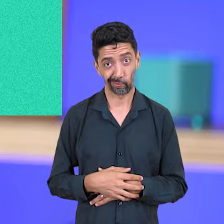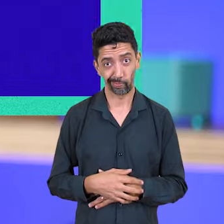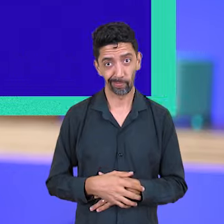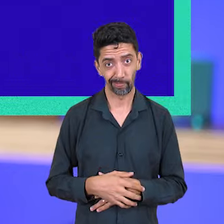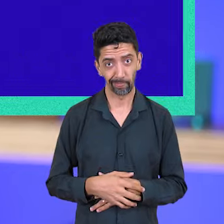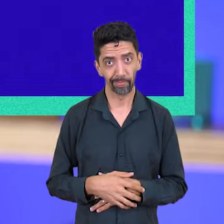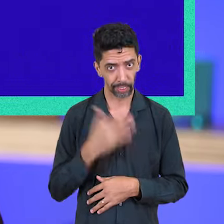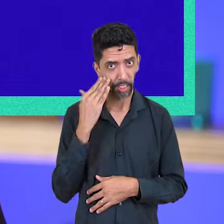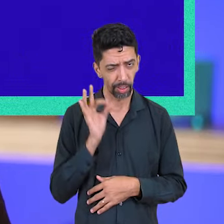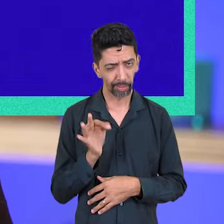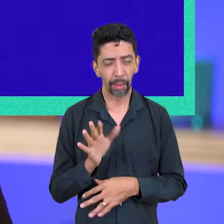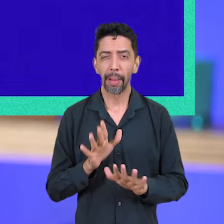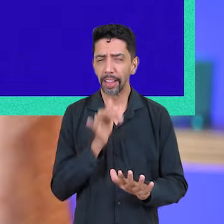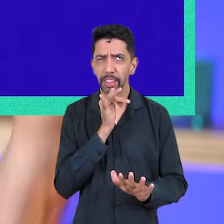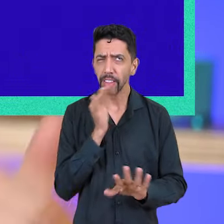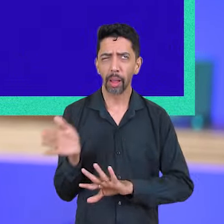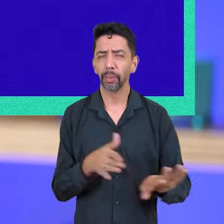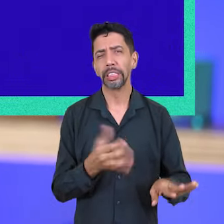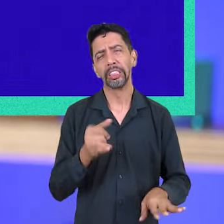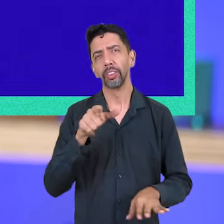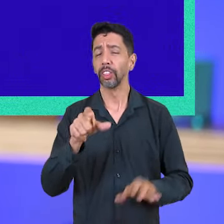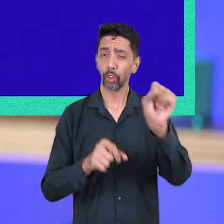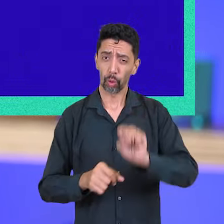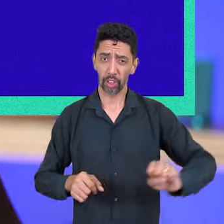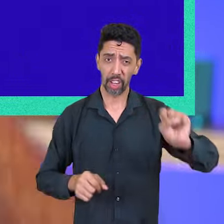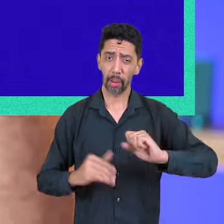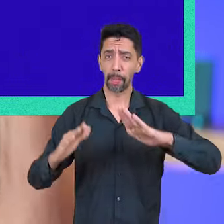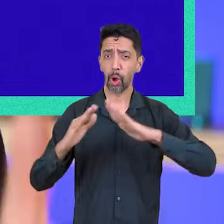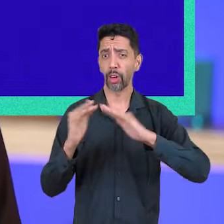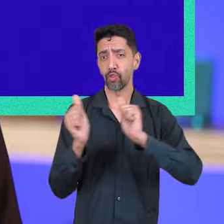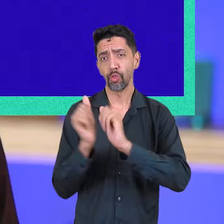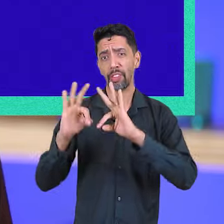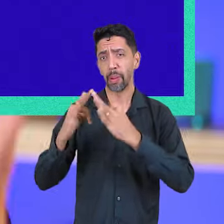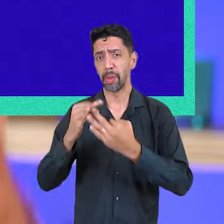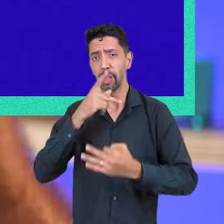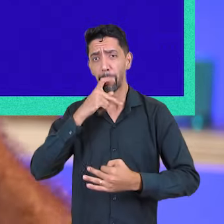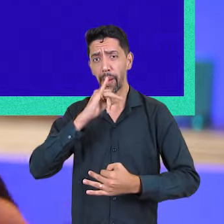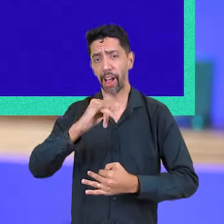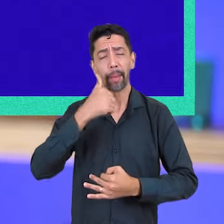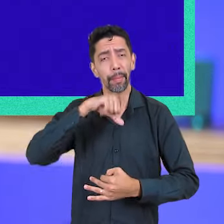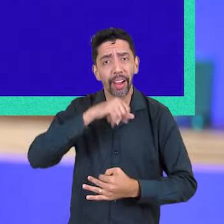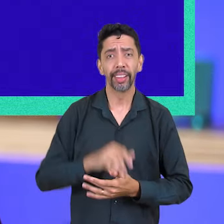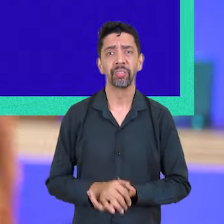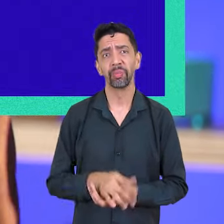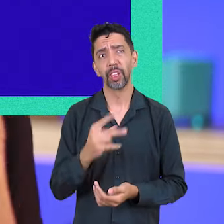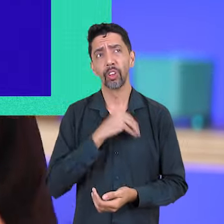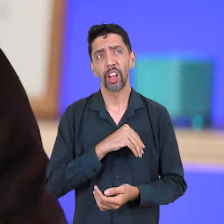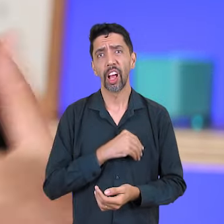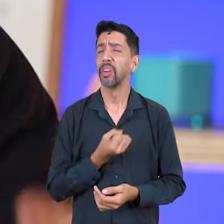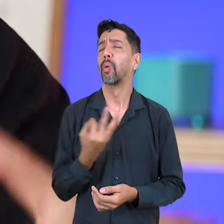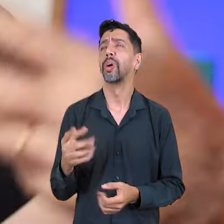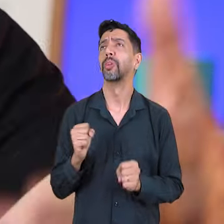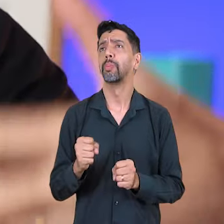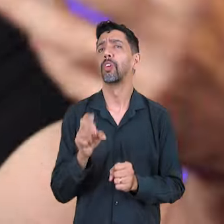Mas e se eu sou uma pessoa solteira, moro com meus pais, ganho o meu dinheiro, quanto eu posso comprometer? Talvez